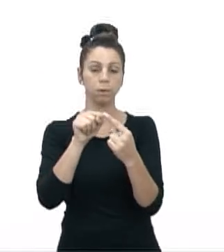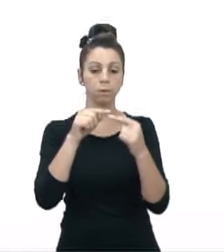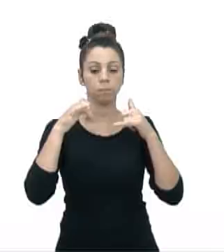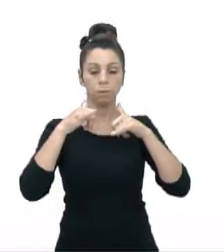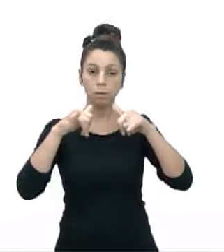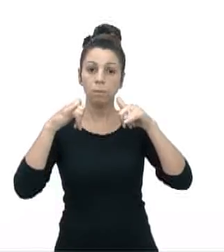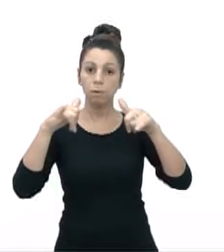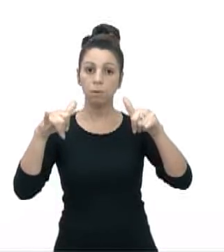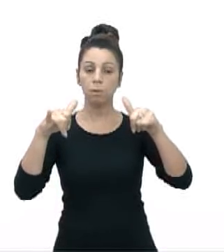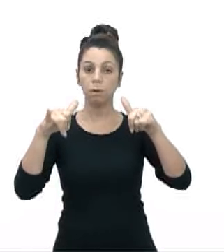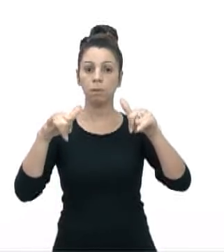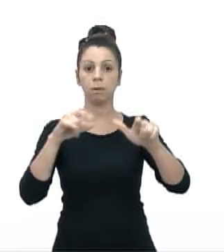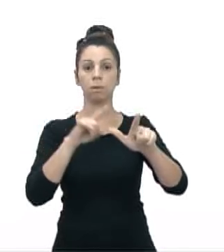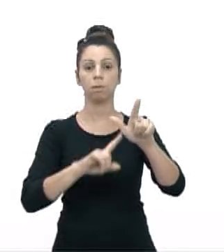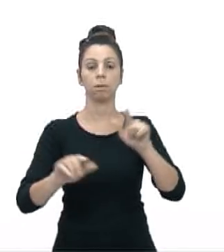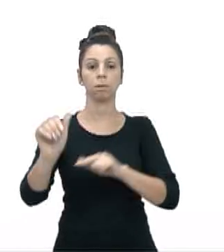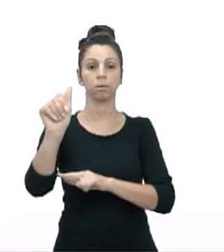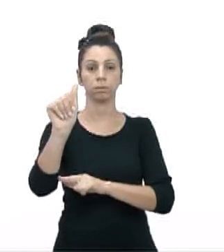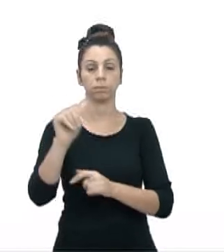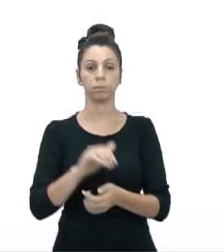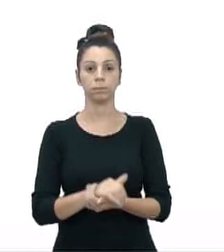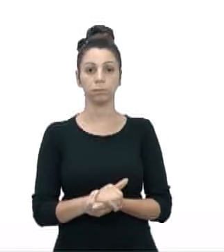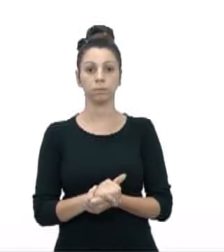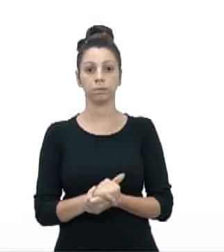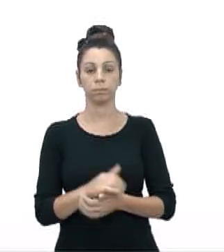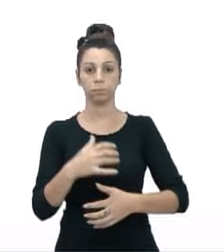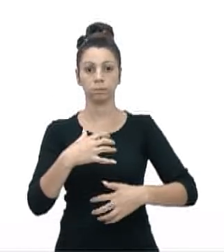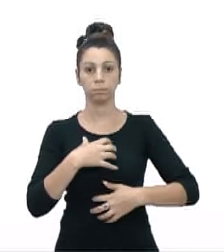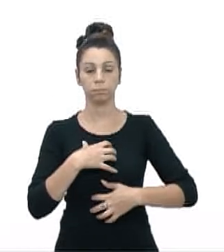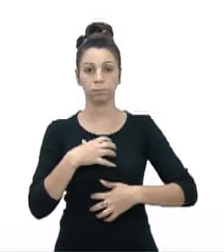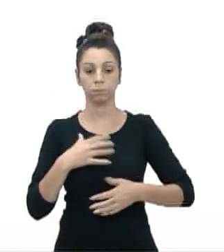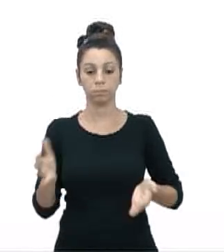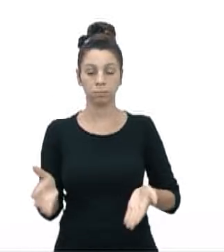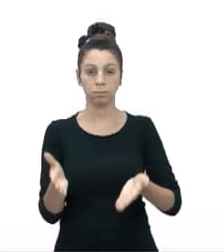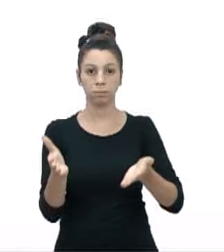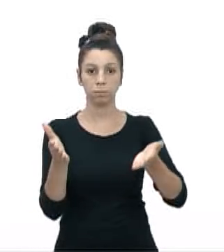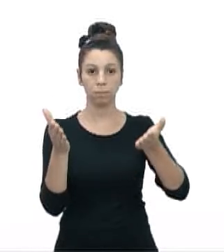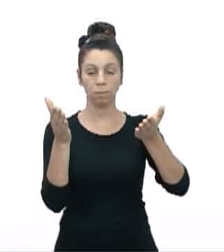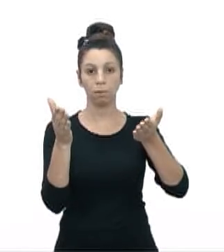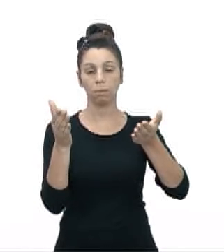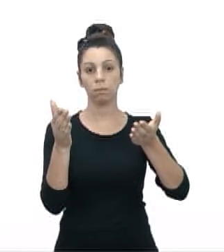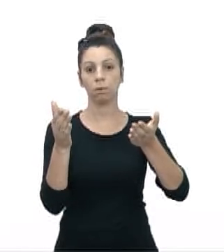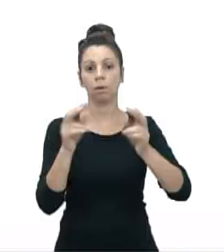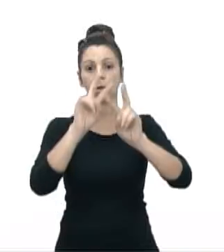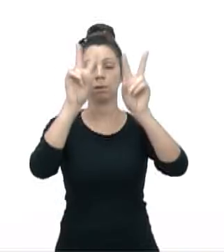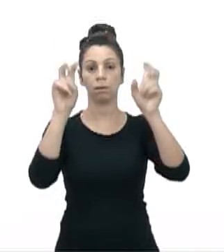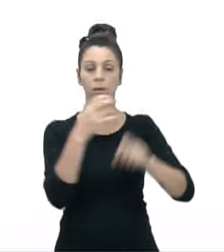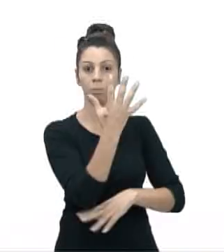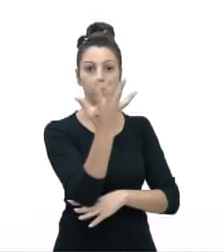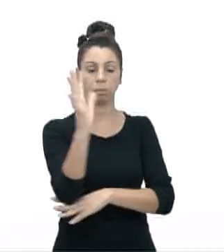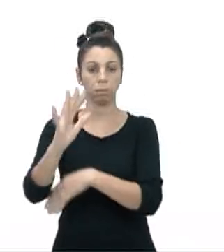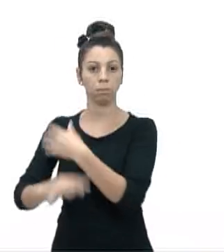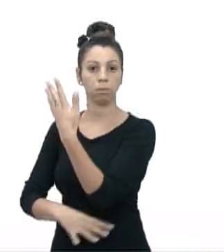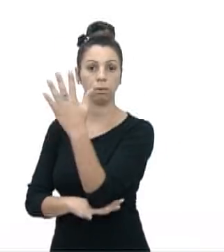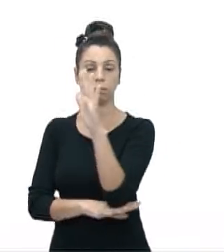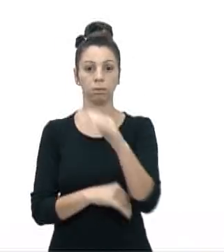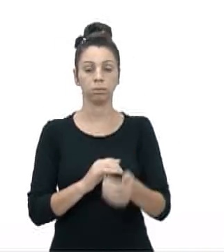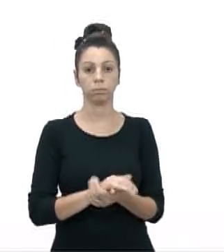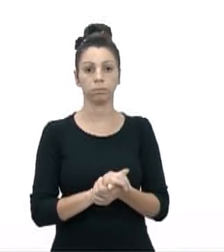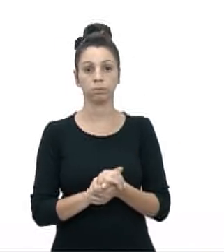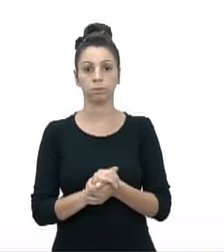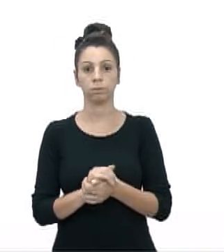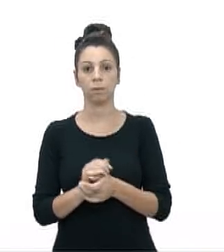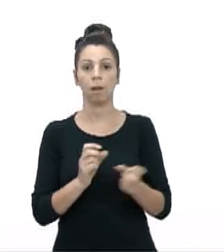é: alternativa A, sensibilizar para questões ambientais. B, promover um